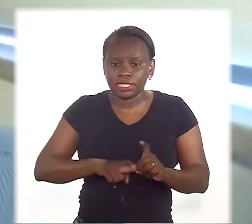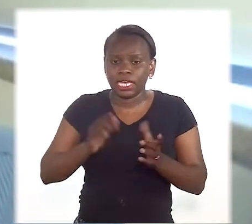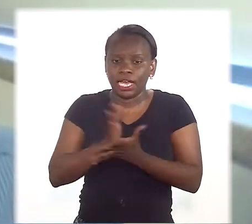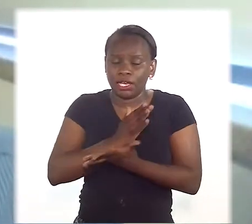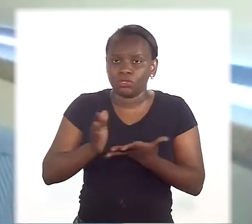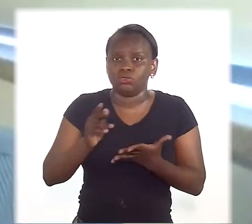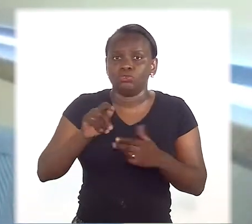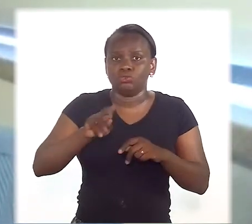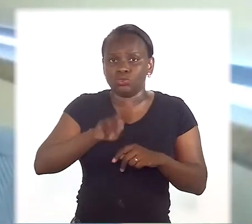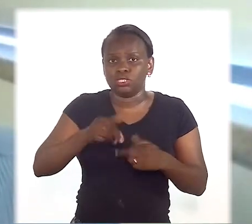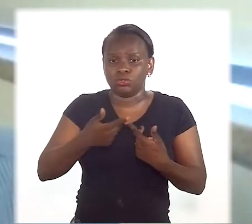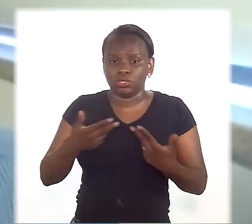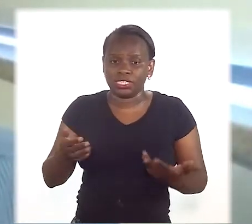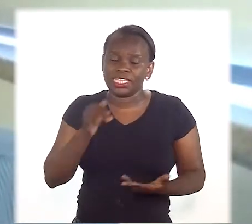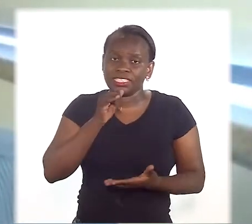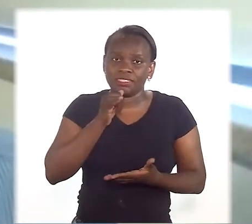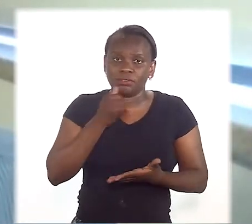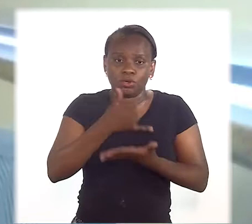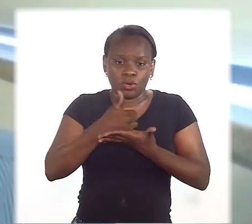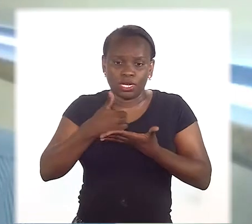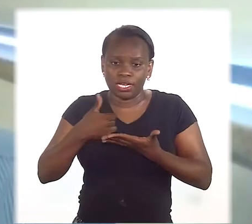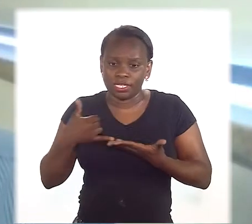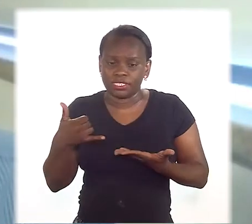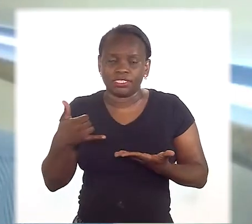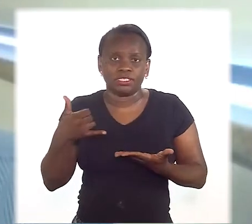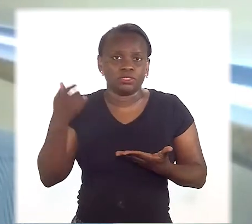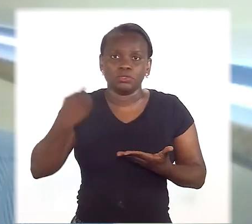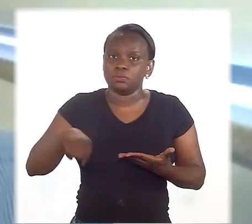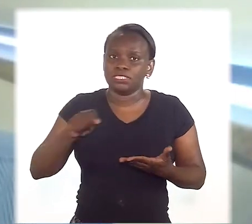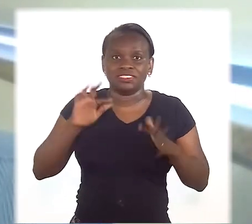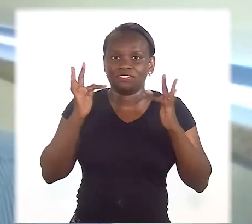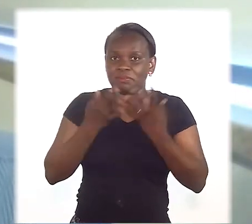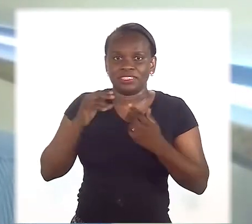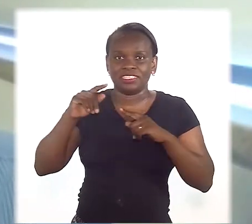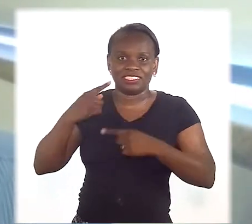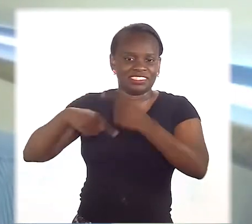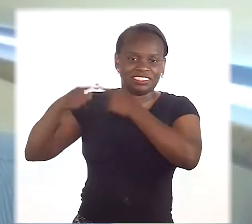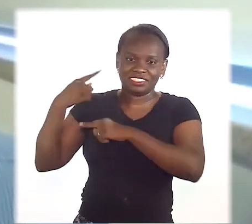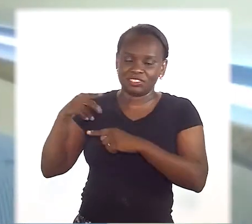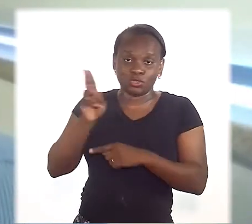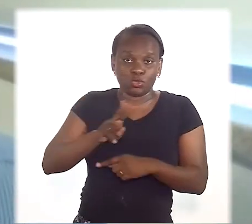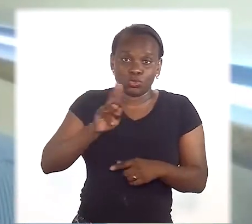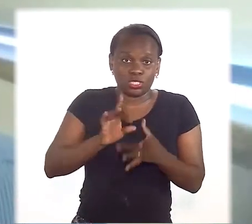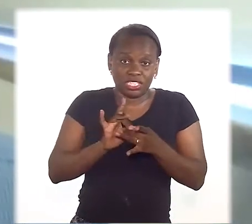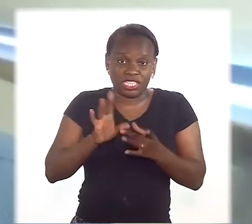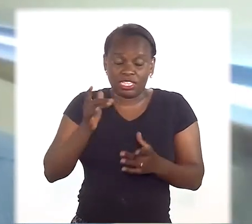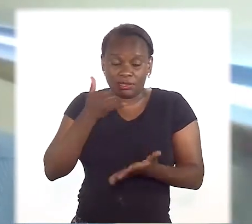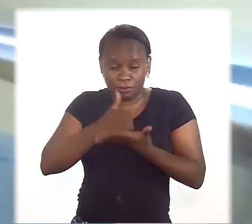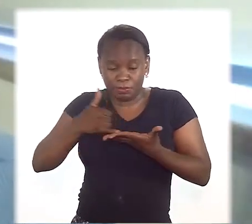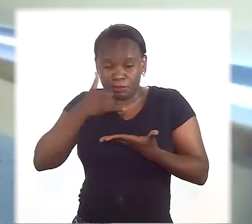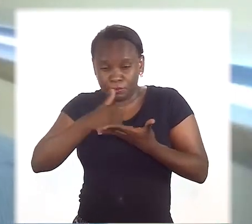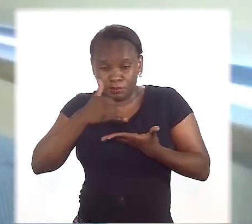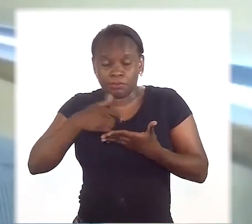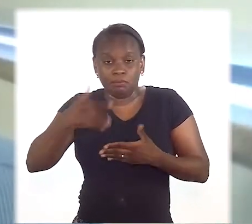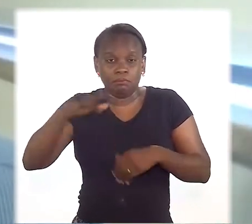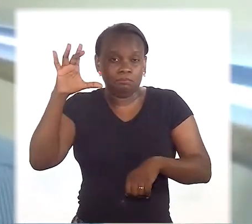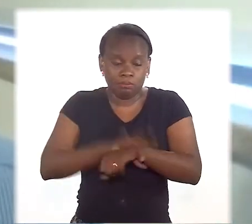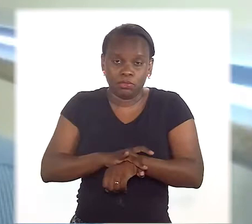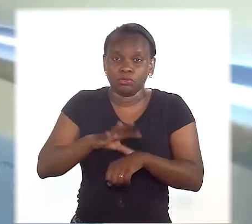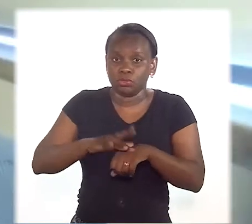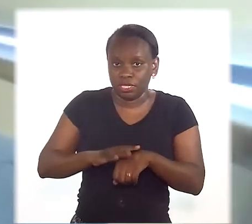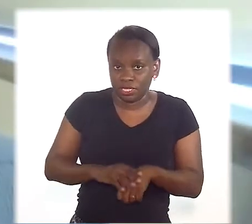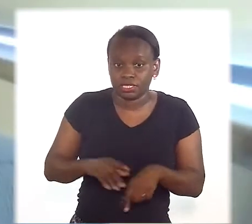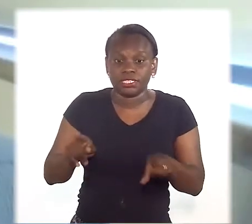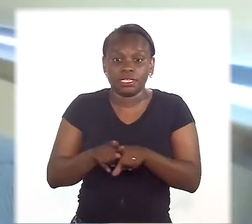de algumas substâncias. Por exemplo, cocaína ela não vai precisar de fator genético. O uso repetitivo pode induzir a um quadro da